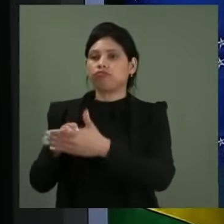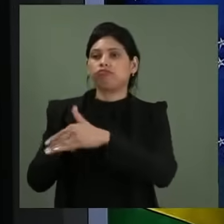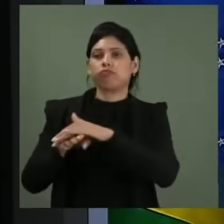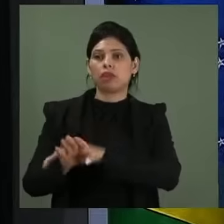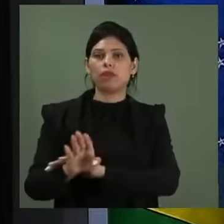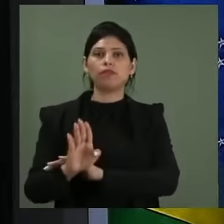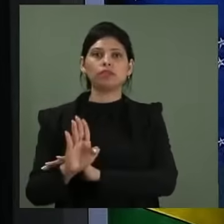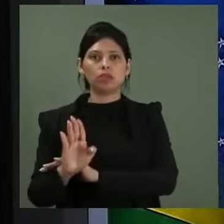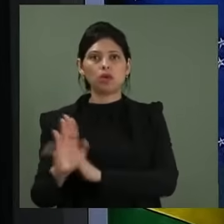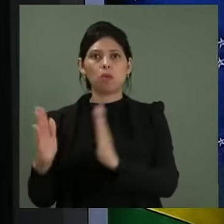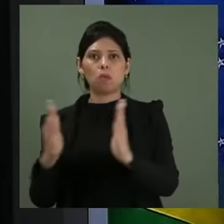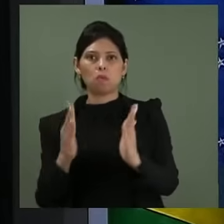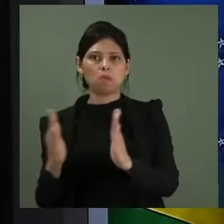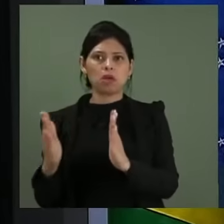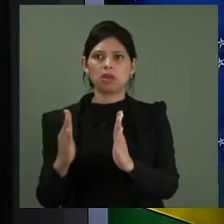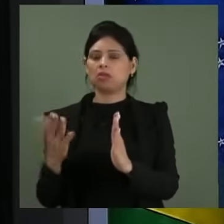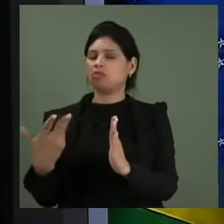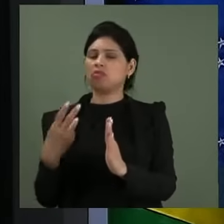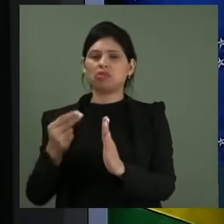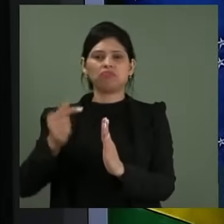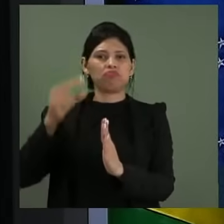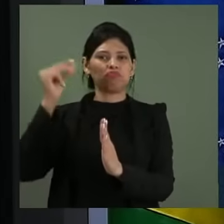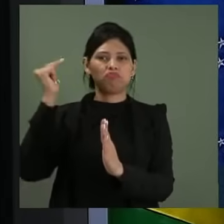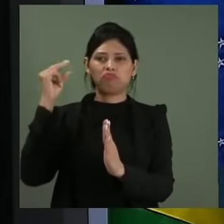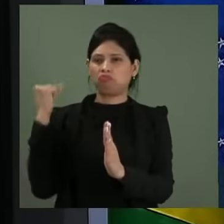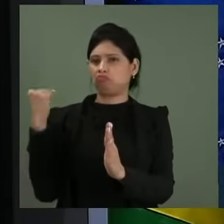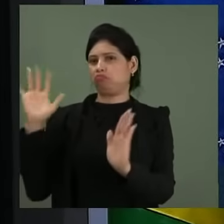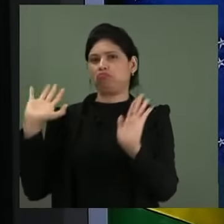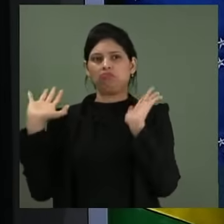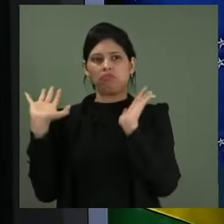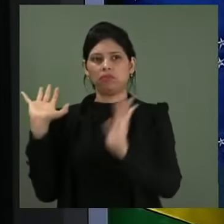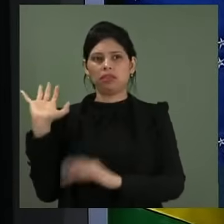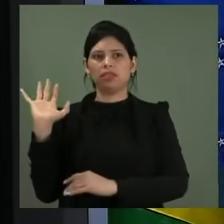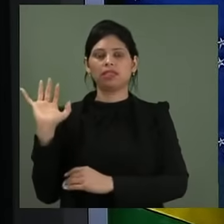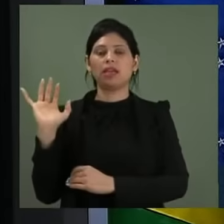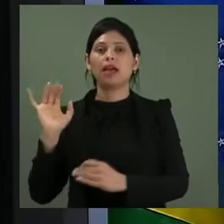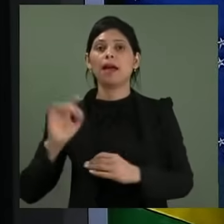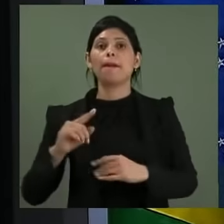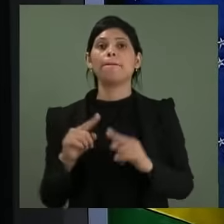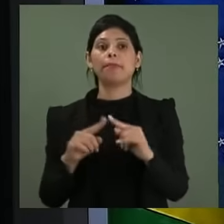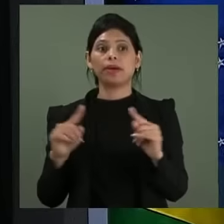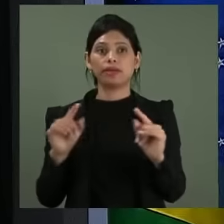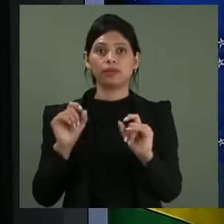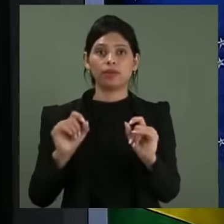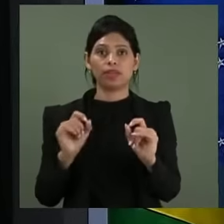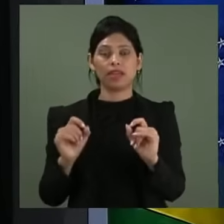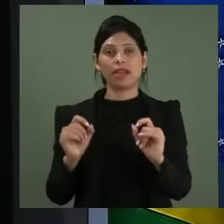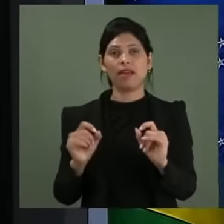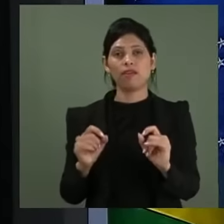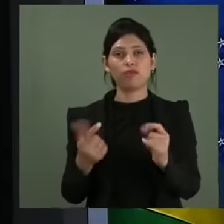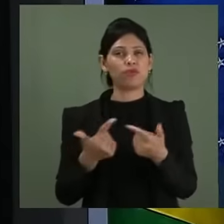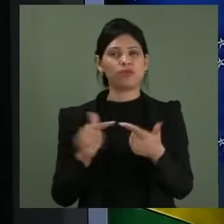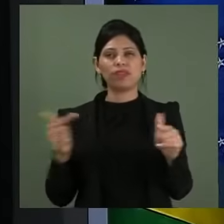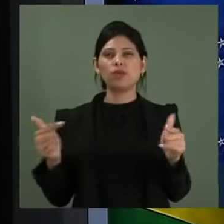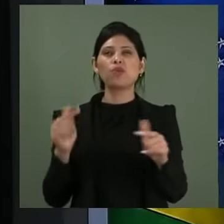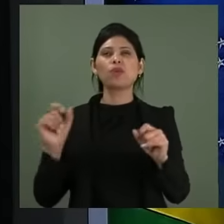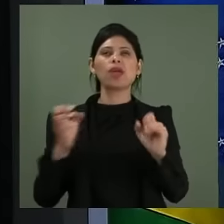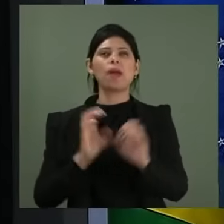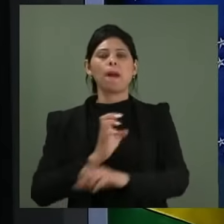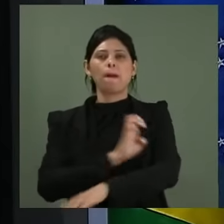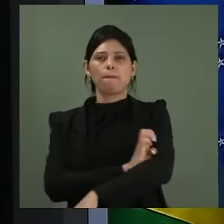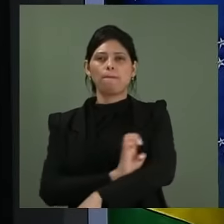tempo que for conveniente. É a falência moral da justiça brasileira.